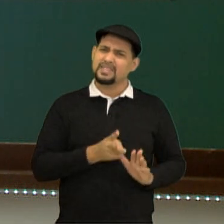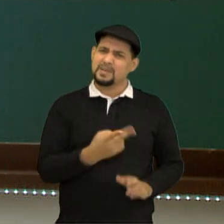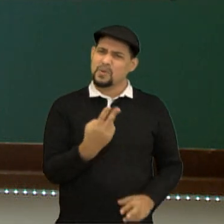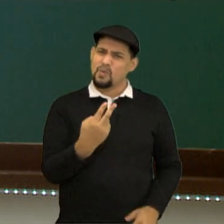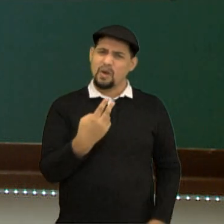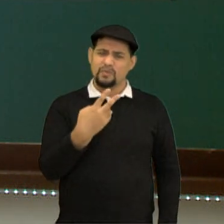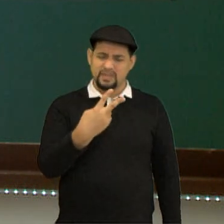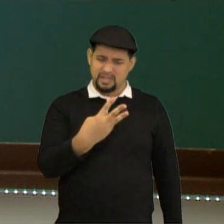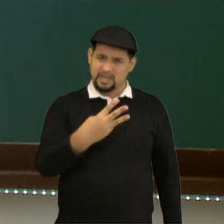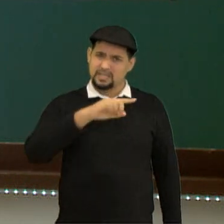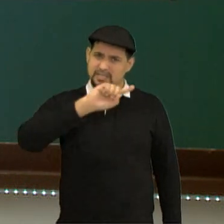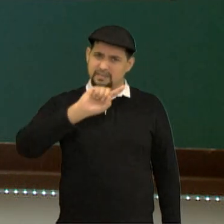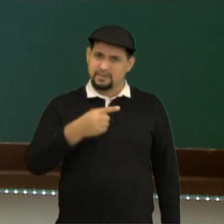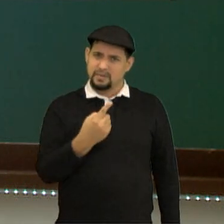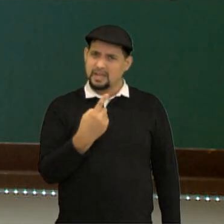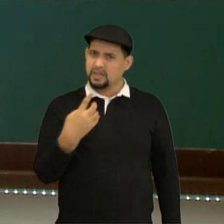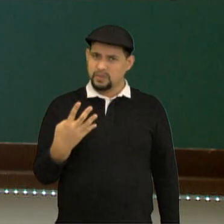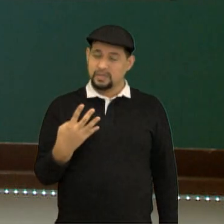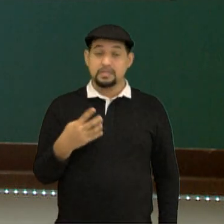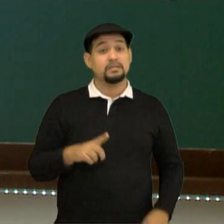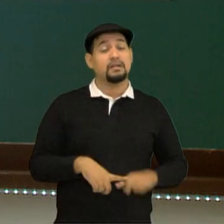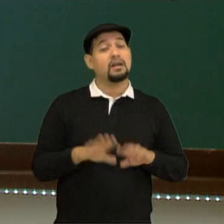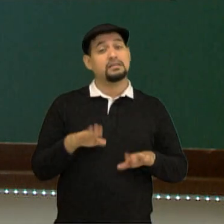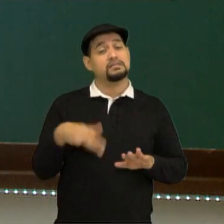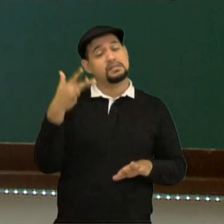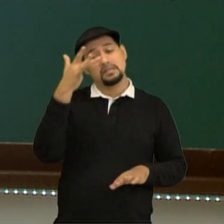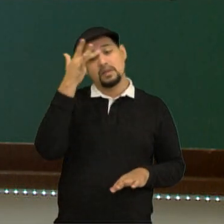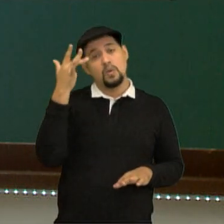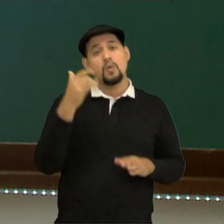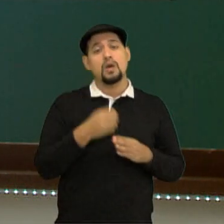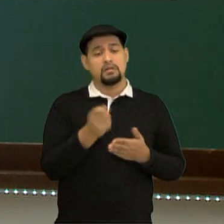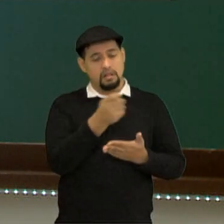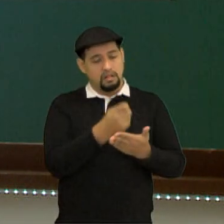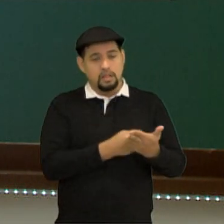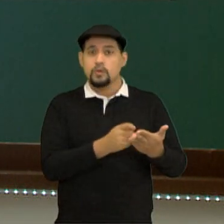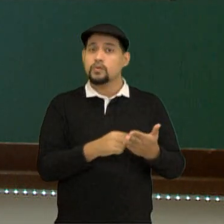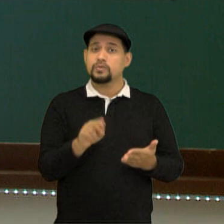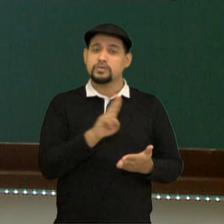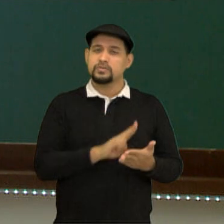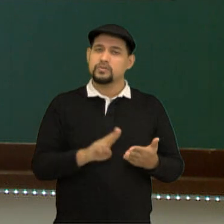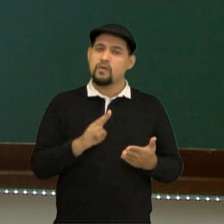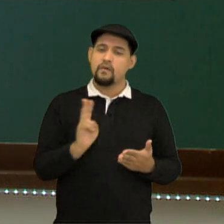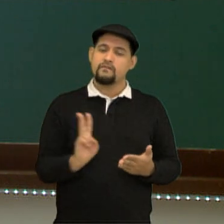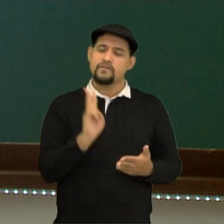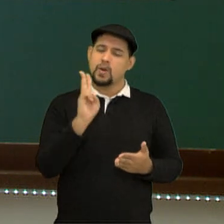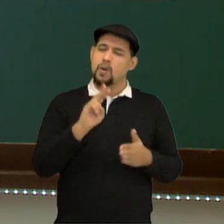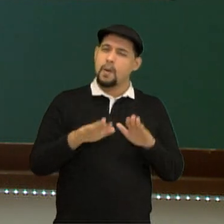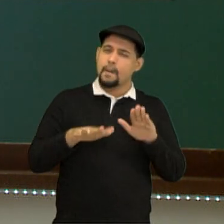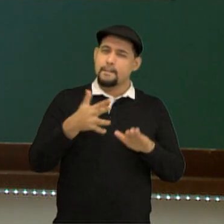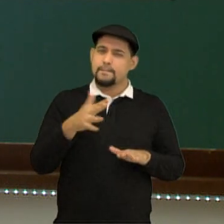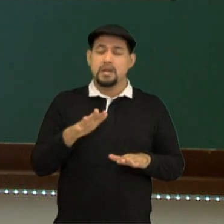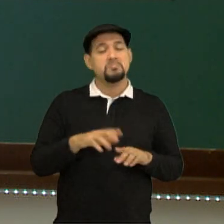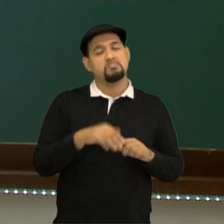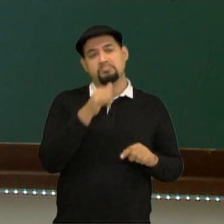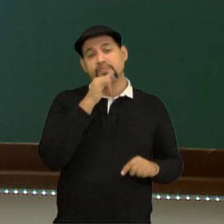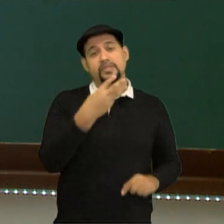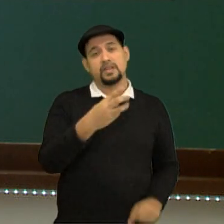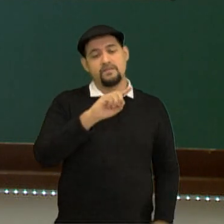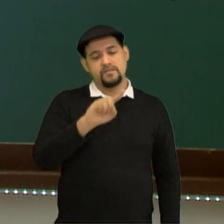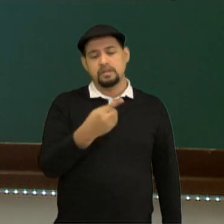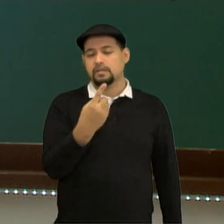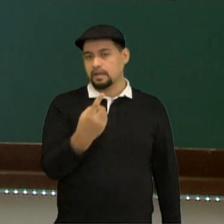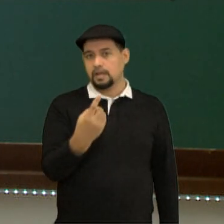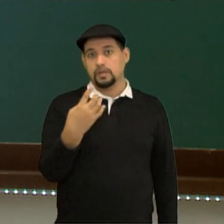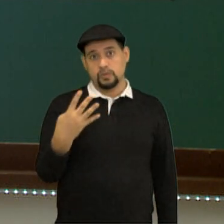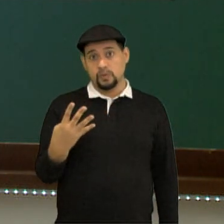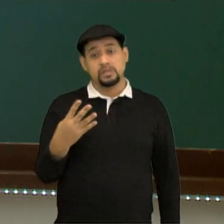É. Só que às vezes o autor pode querer que você use um valor aproximado. Mesmo 3,14 é